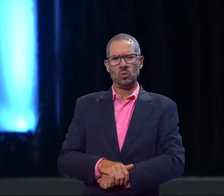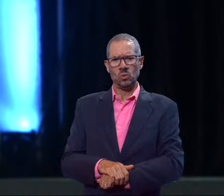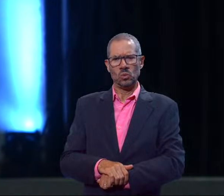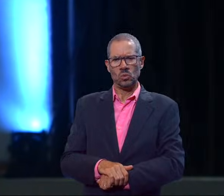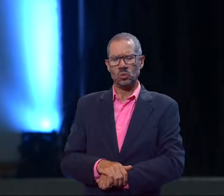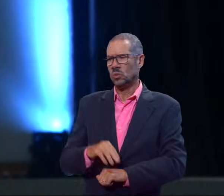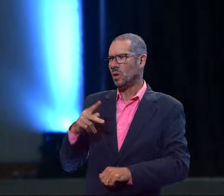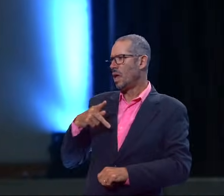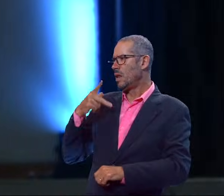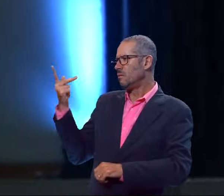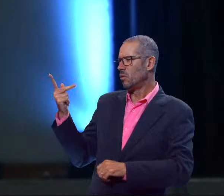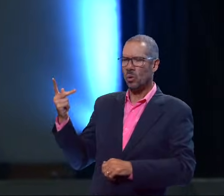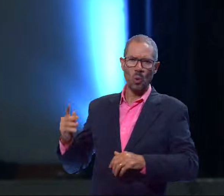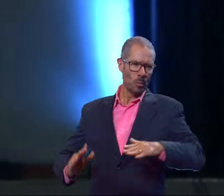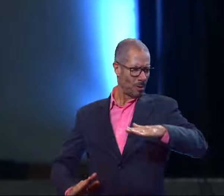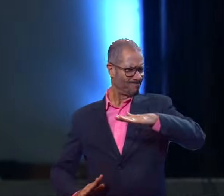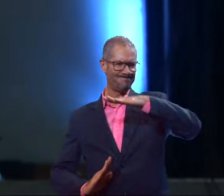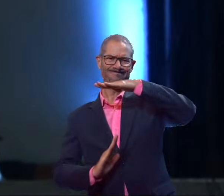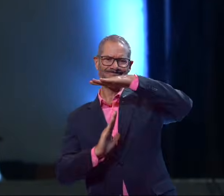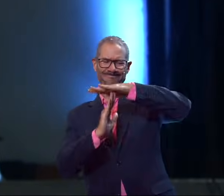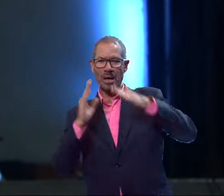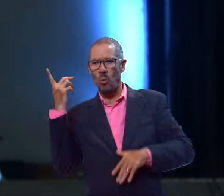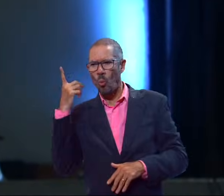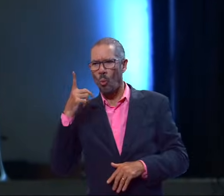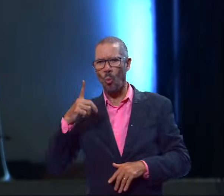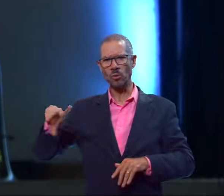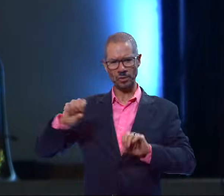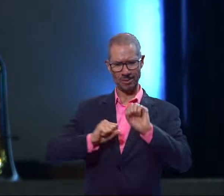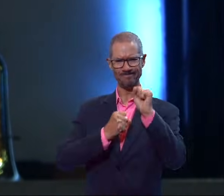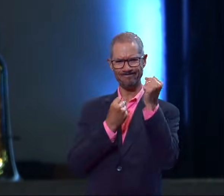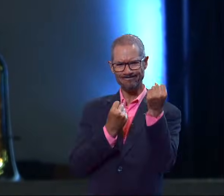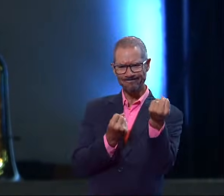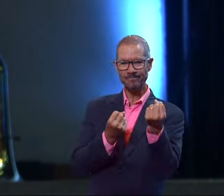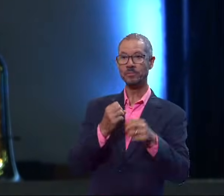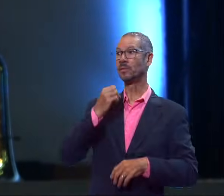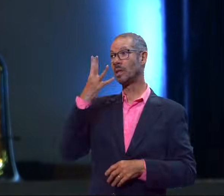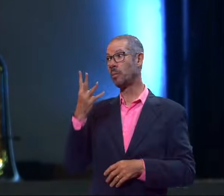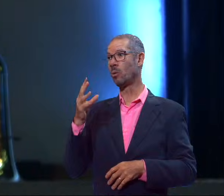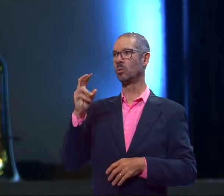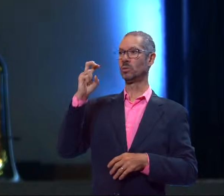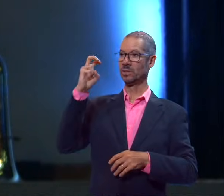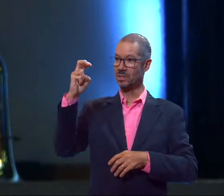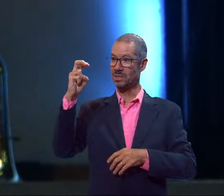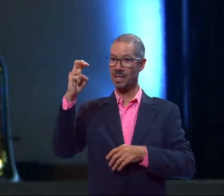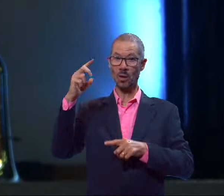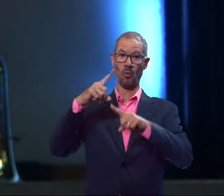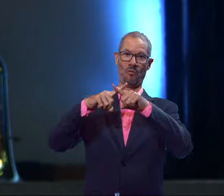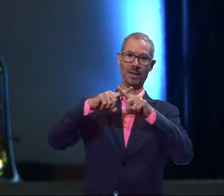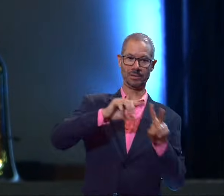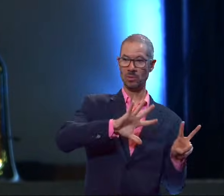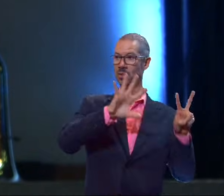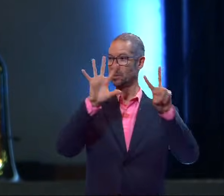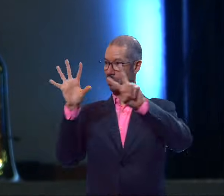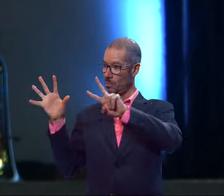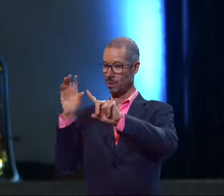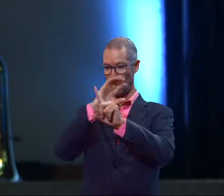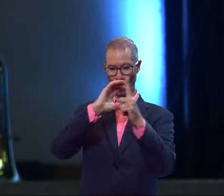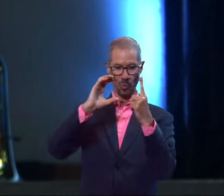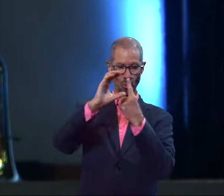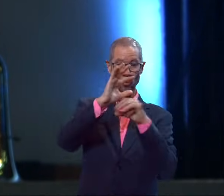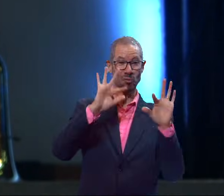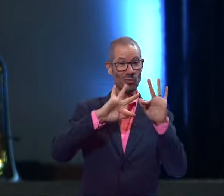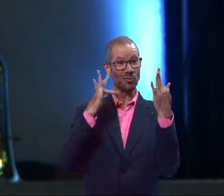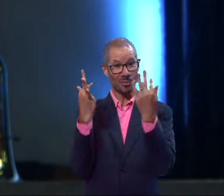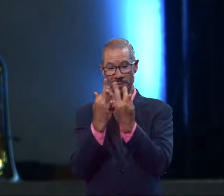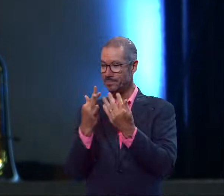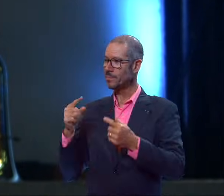E ele falou: olha, o máximo que você conseguir. Ele falou: então tá bom. Fez as contas, falou: eu vou fazer 5 vezes por semana o culto familiar. E aí